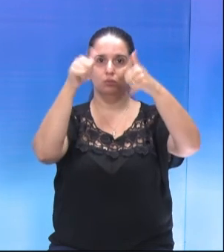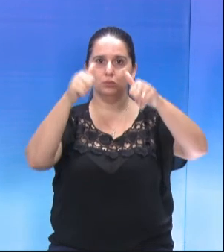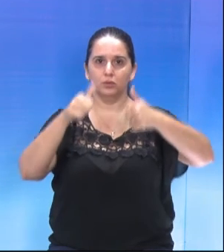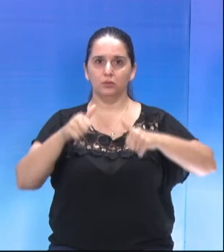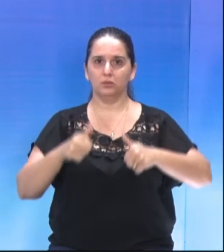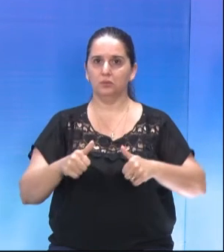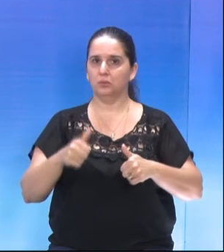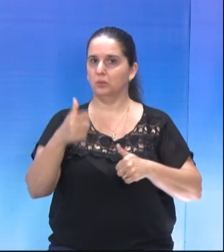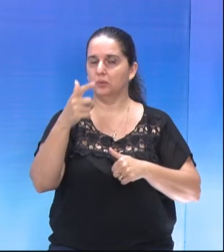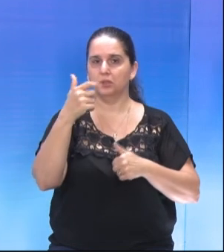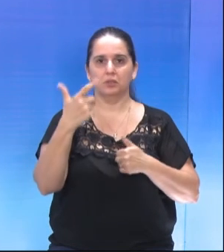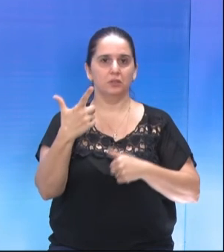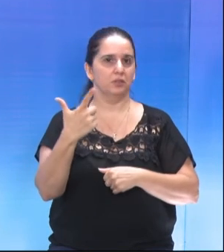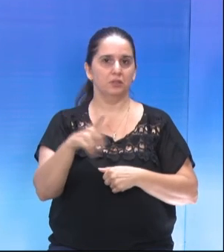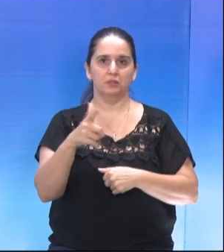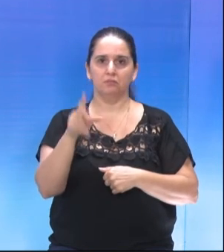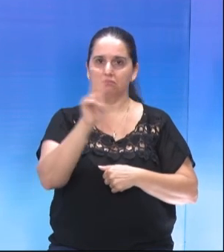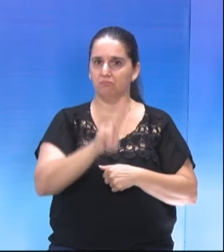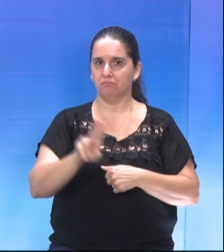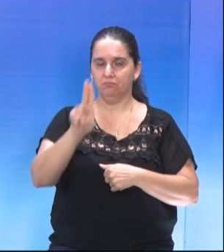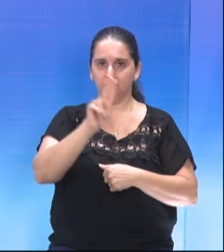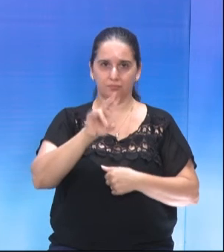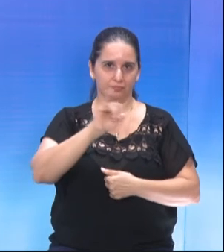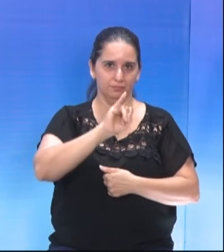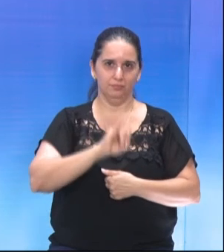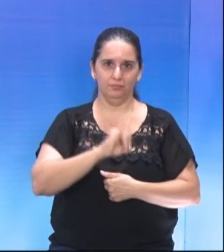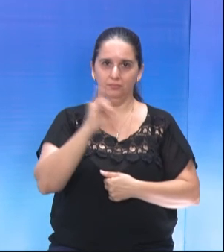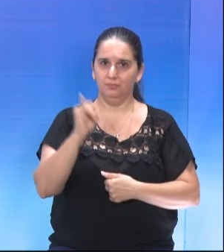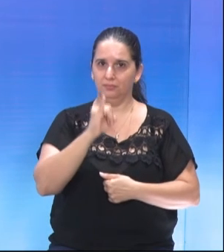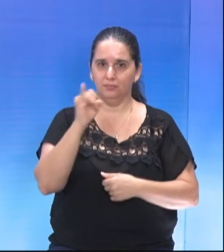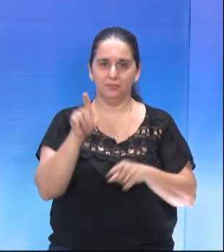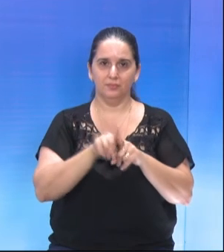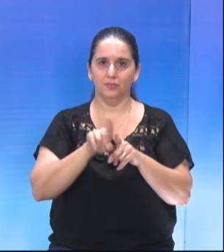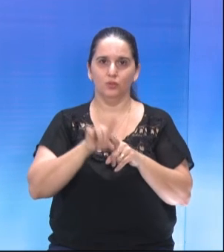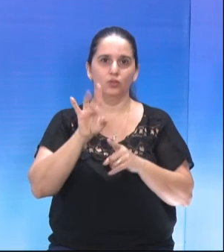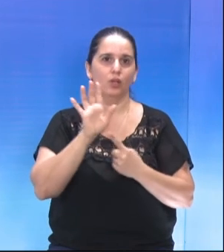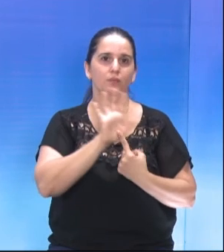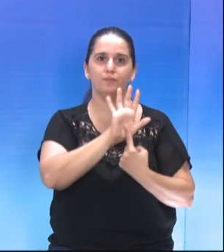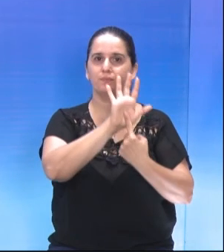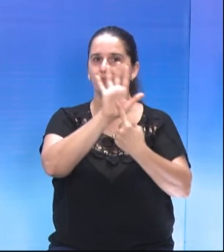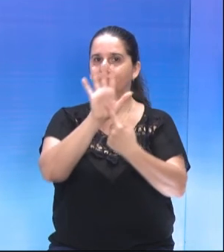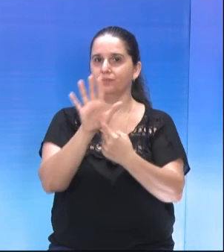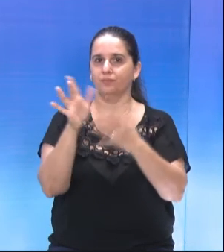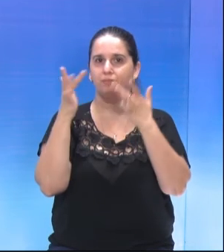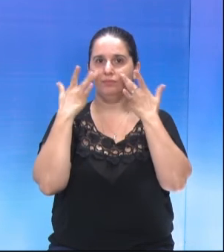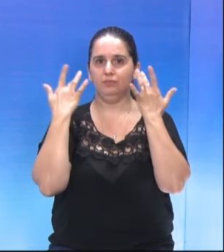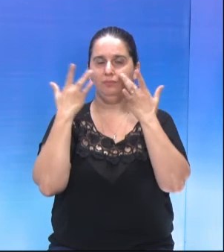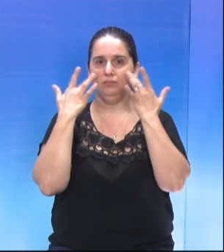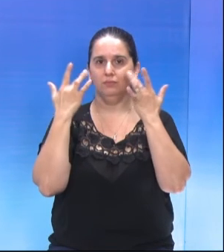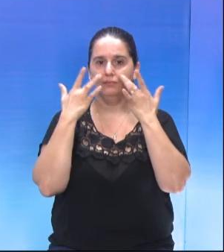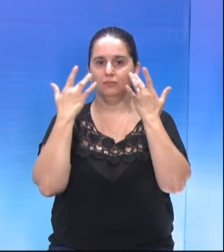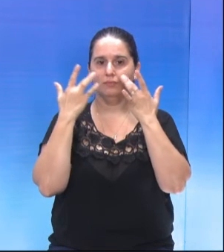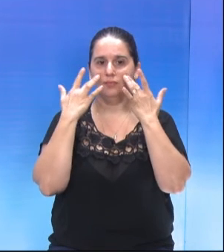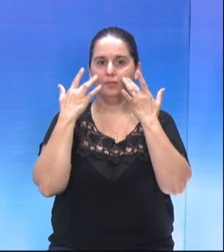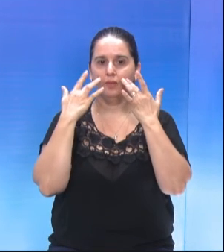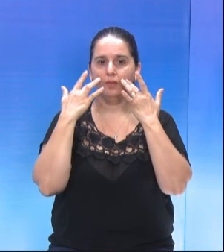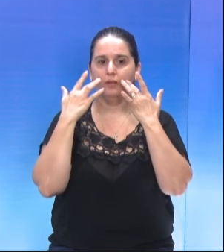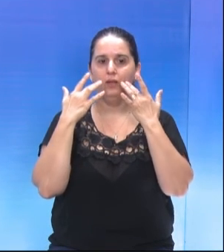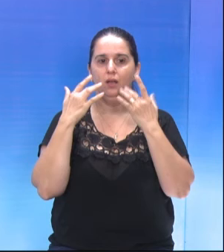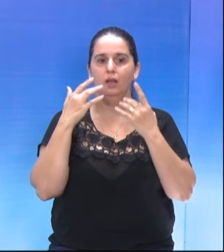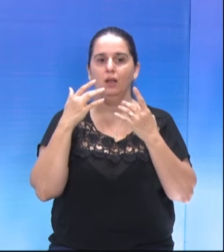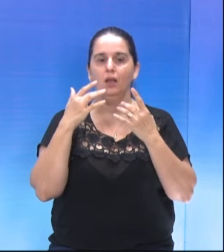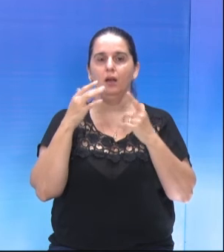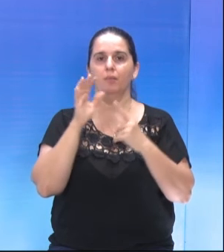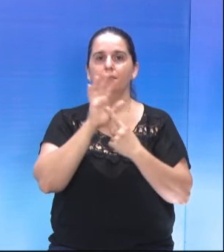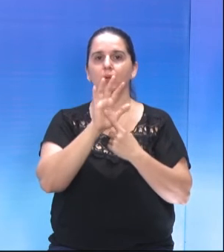no qual ela não tem nenhuma função utilitária, e sim meramente artística. Então, assim, a obra Estrutura